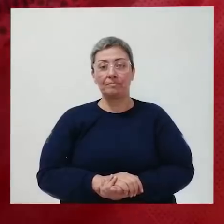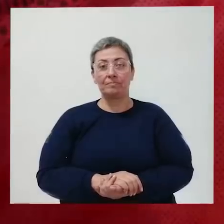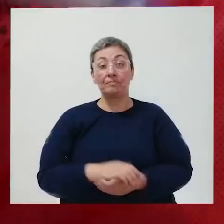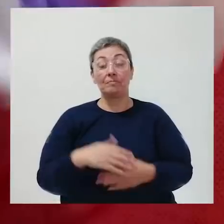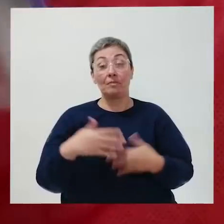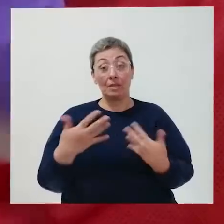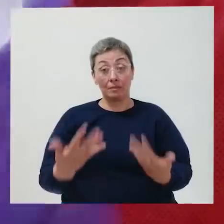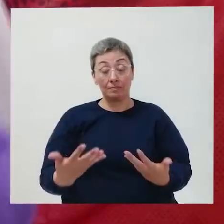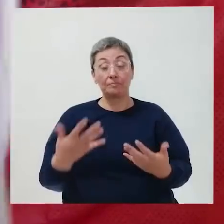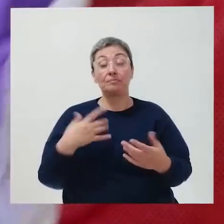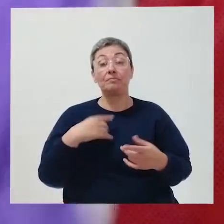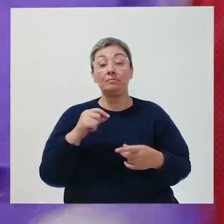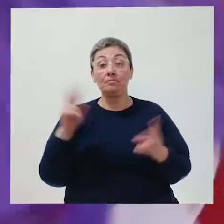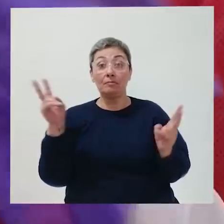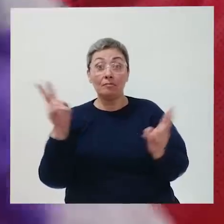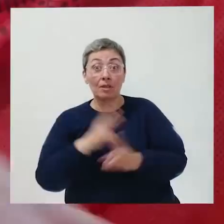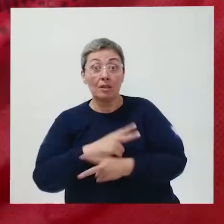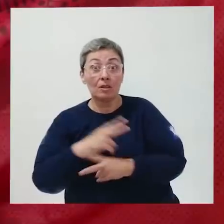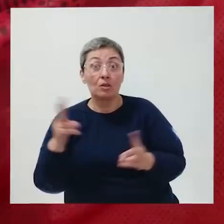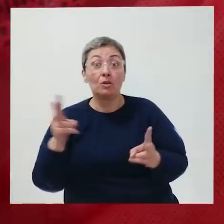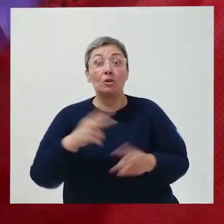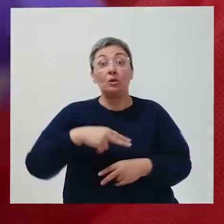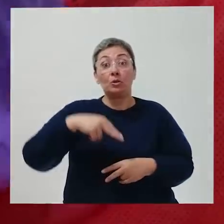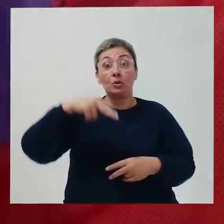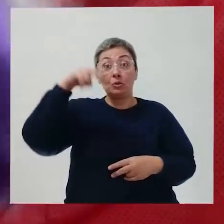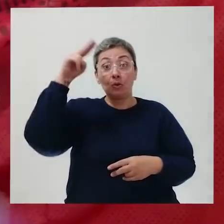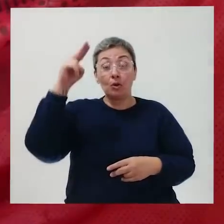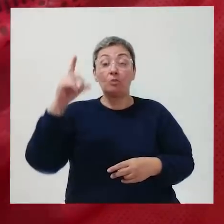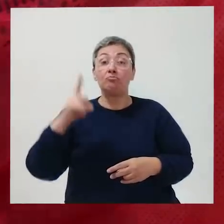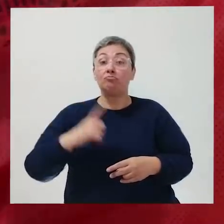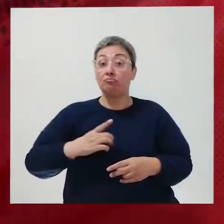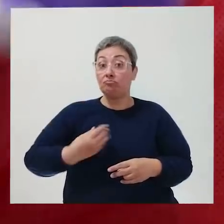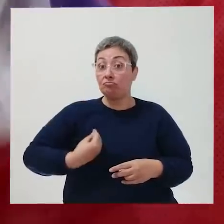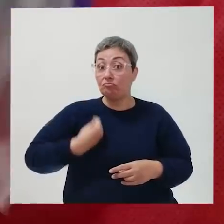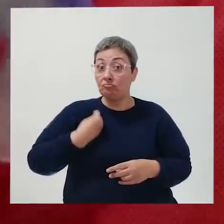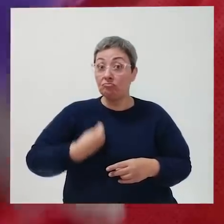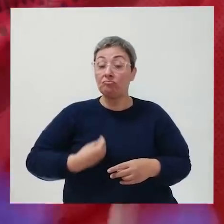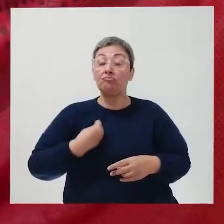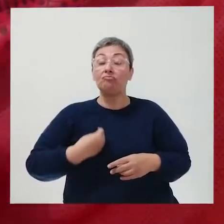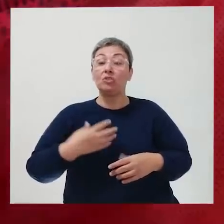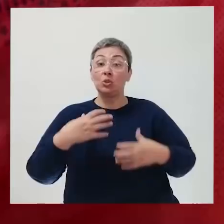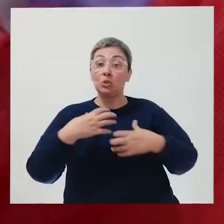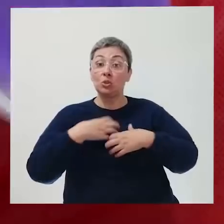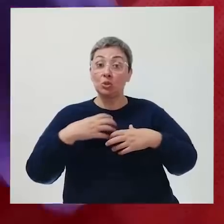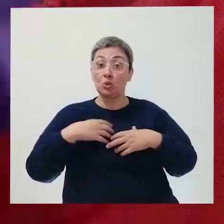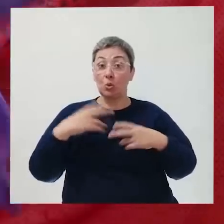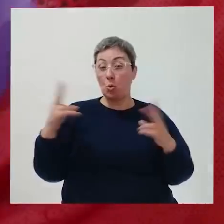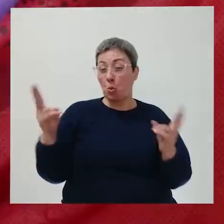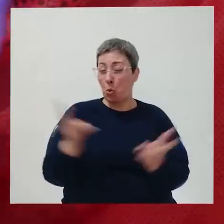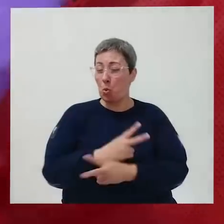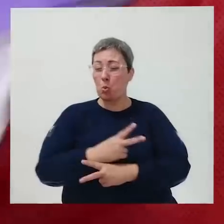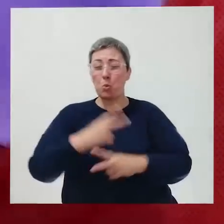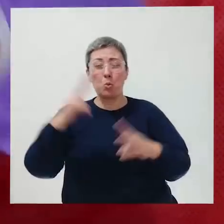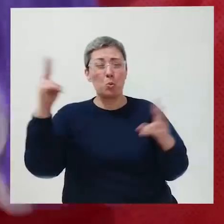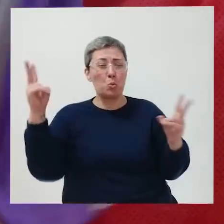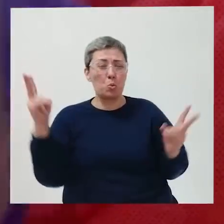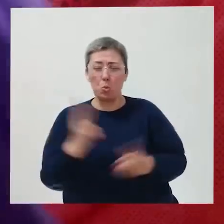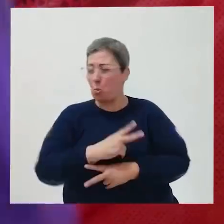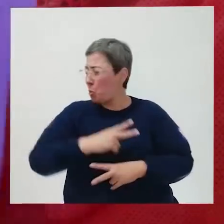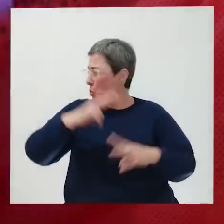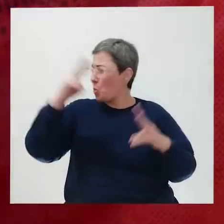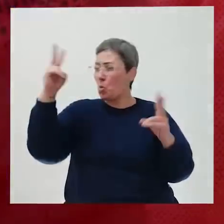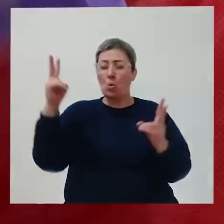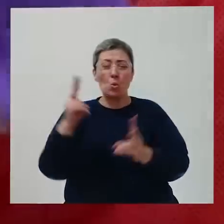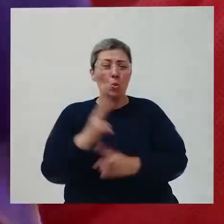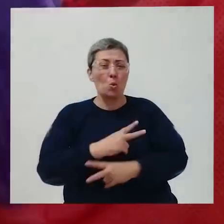E assim o vento do norte estava lá, daquele jeito muito, muito bravo,